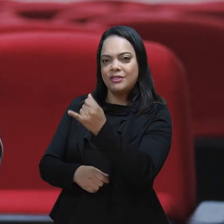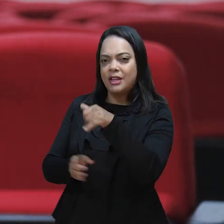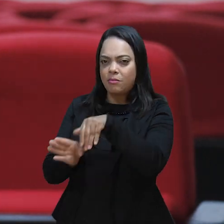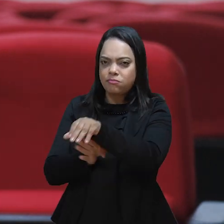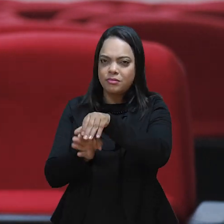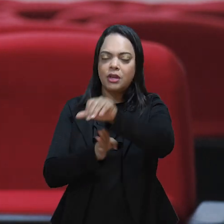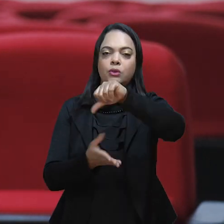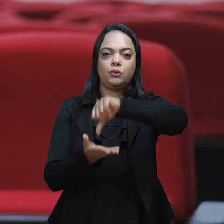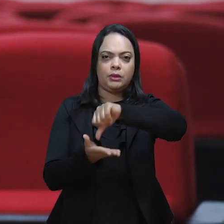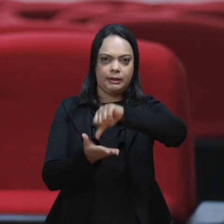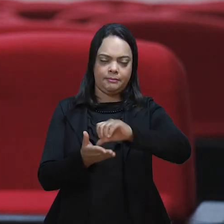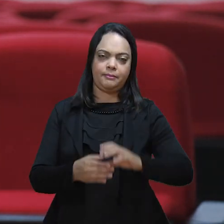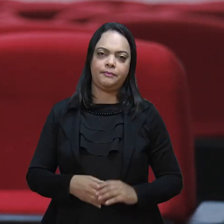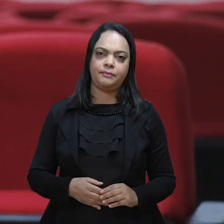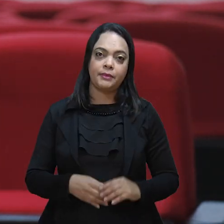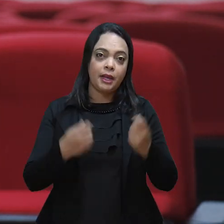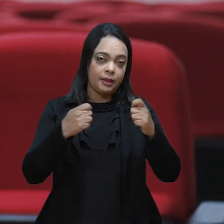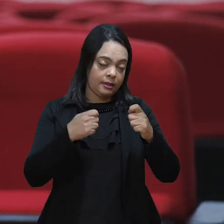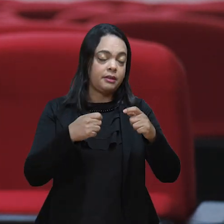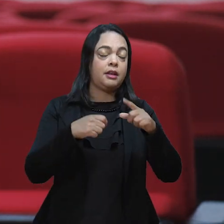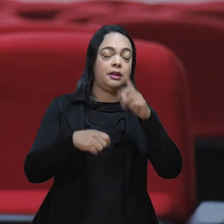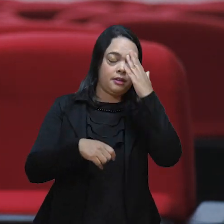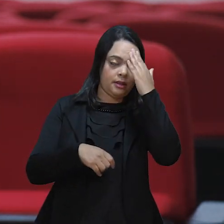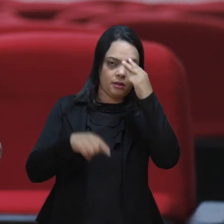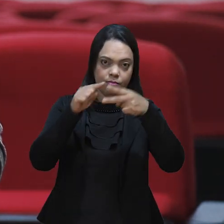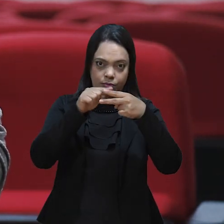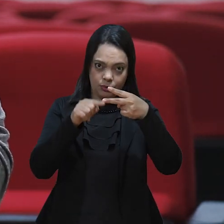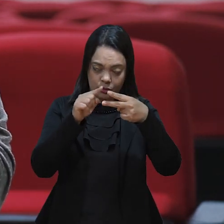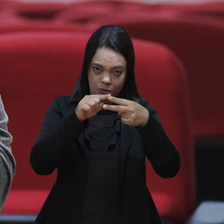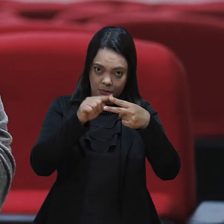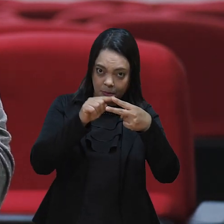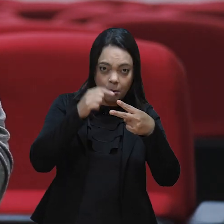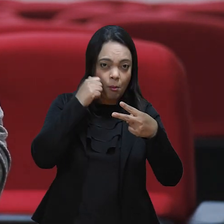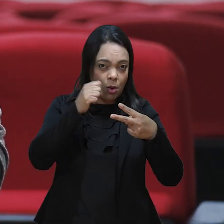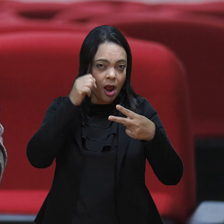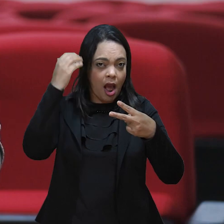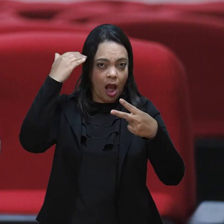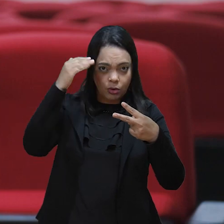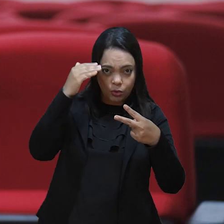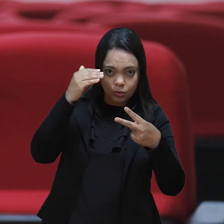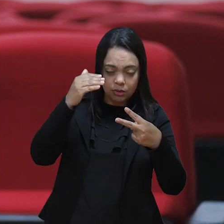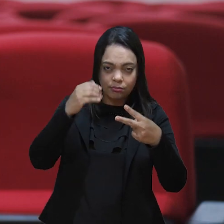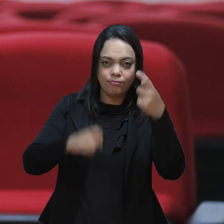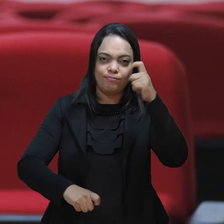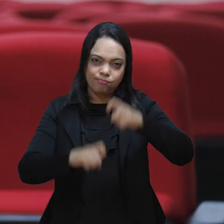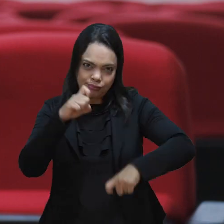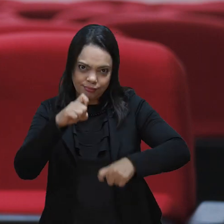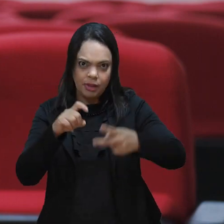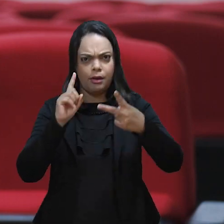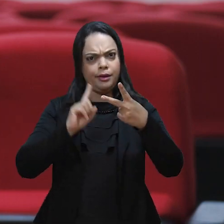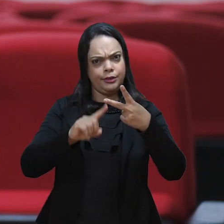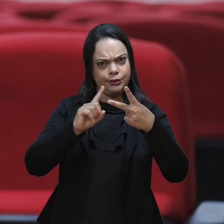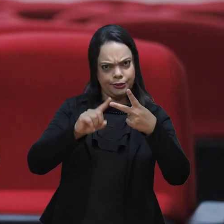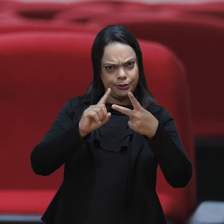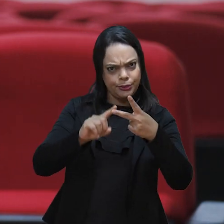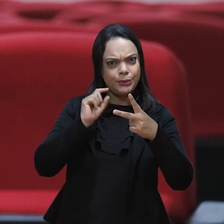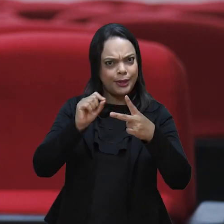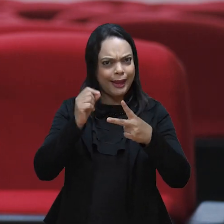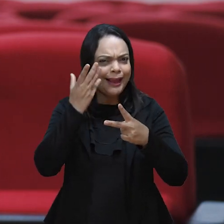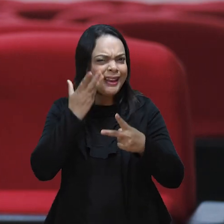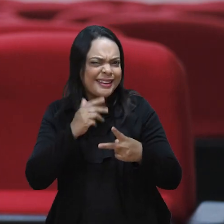duas coisas. Uma coisa é uma mulher, com toda a sua autonomia, vítima de violência sexual. A segunda coisa é uma criança e um